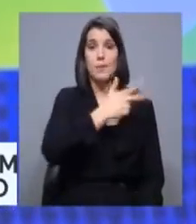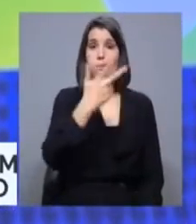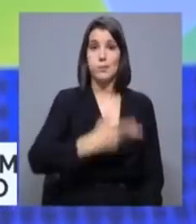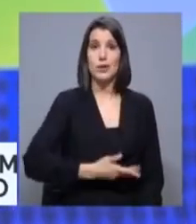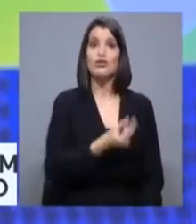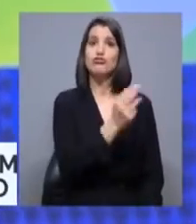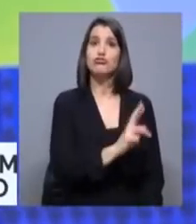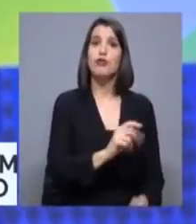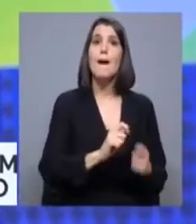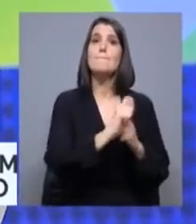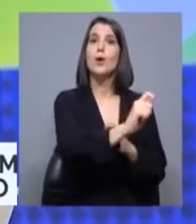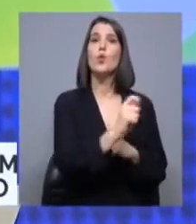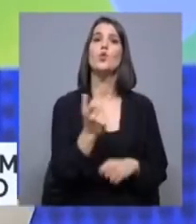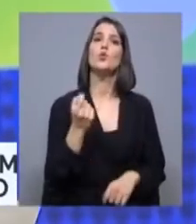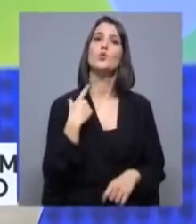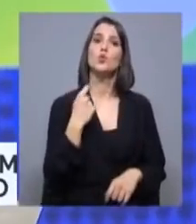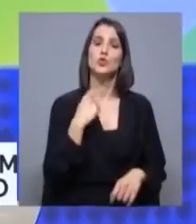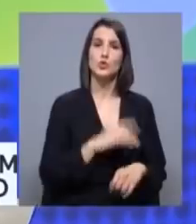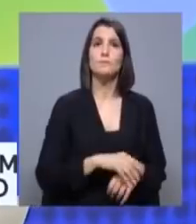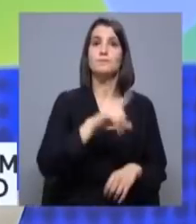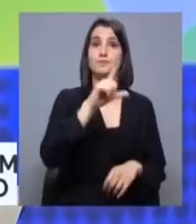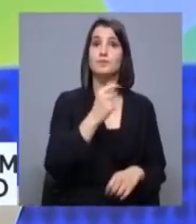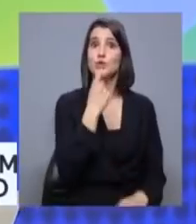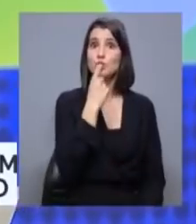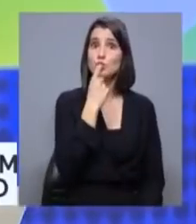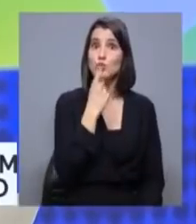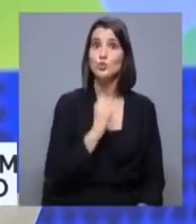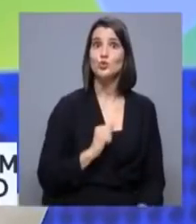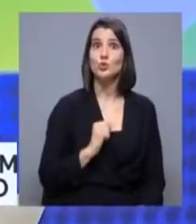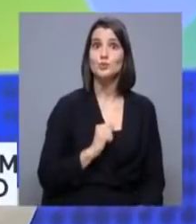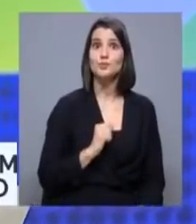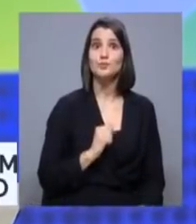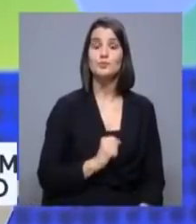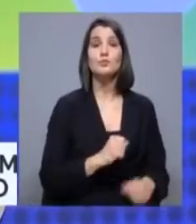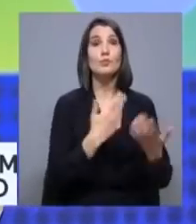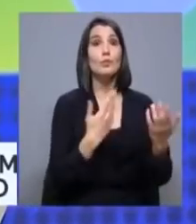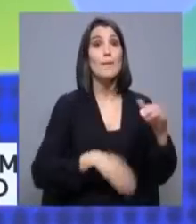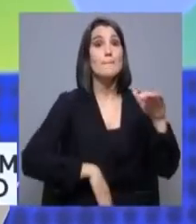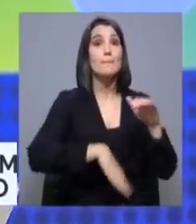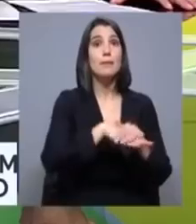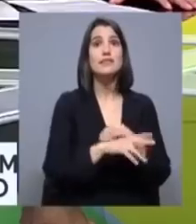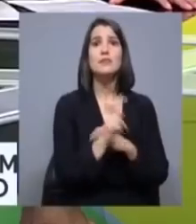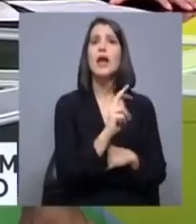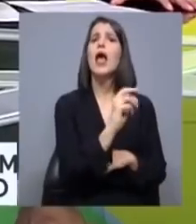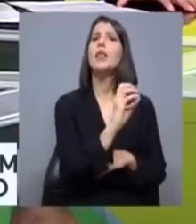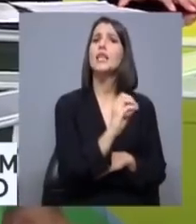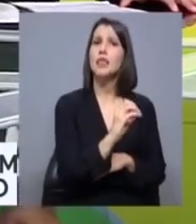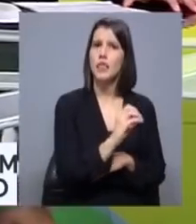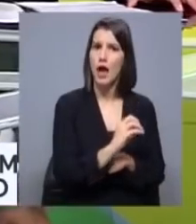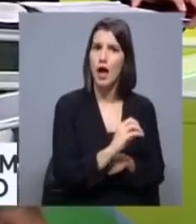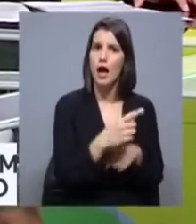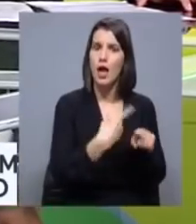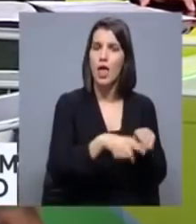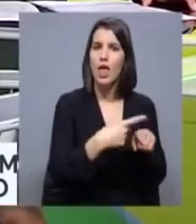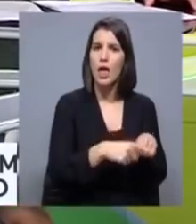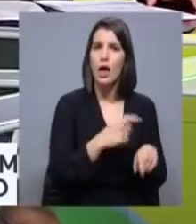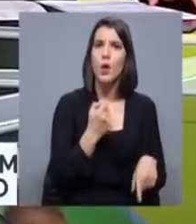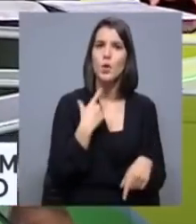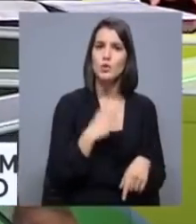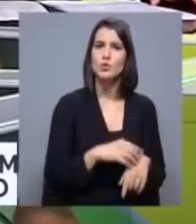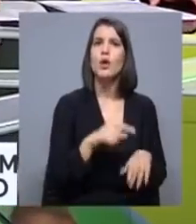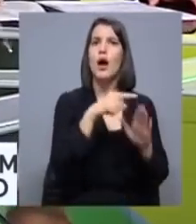totalidade do valor que pagou com seu curso bem como dois juntos só tem um problema vidas no máximo de 30 anos era o que estava na versão